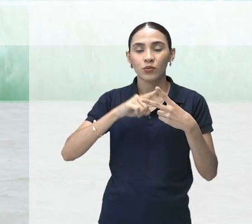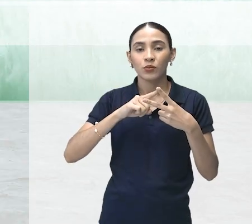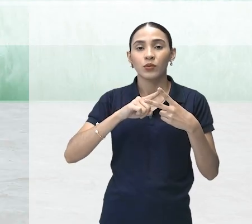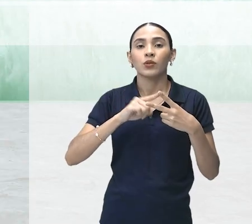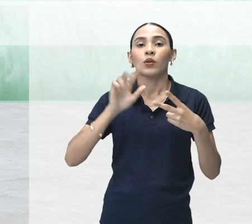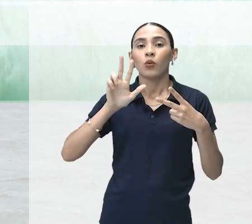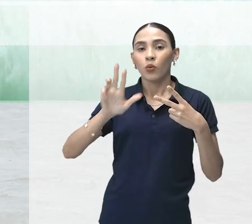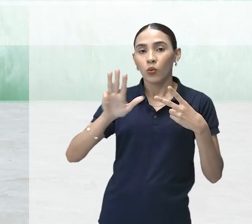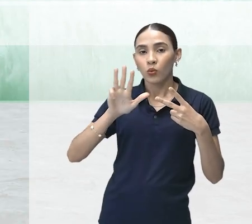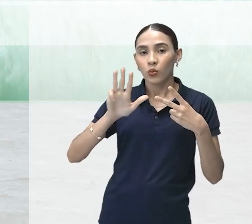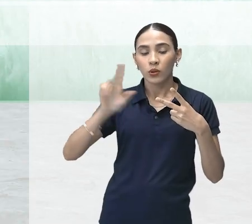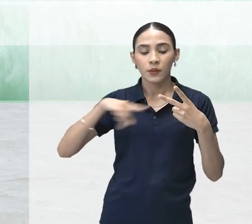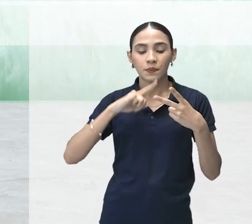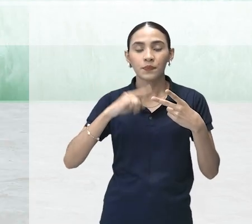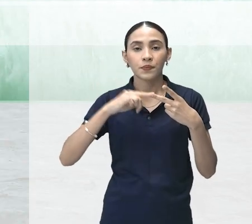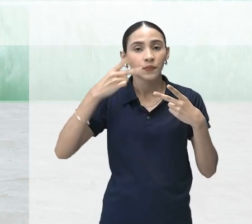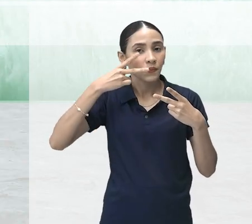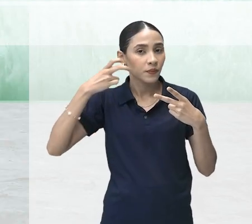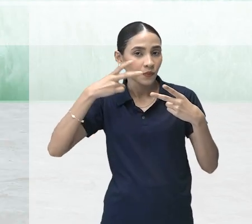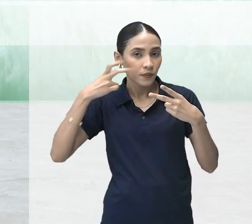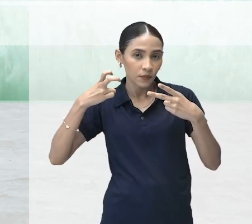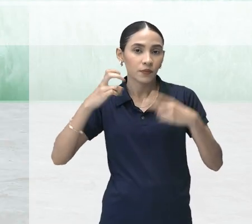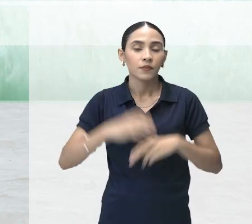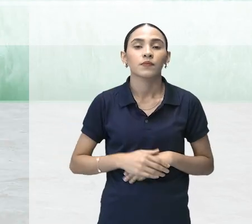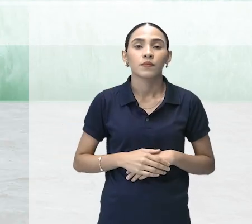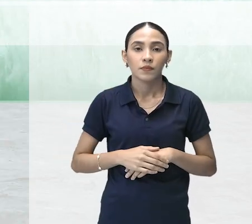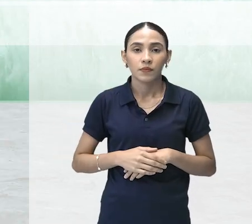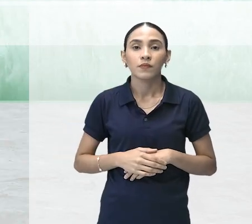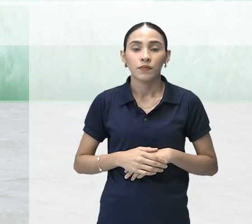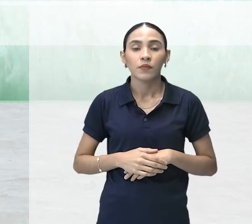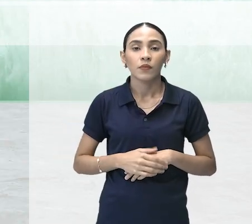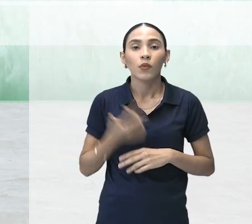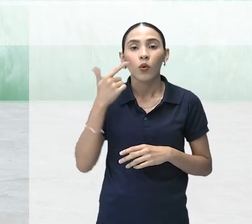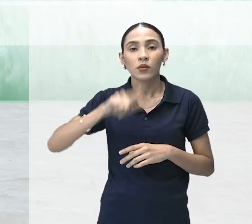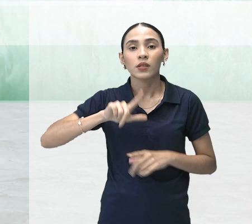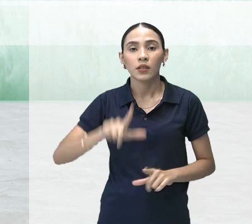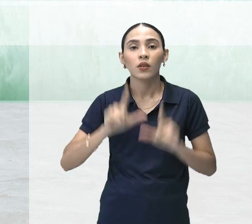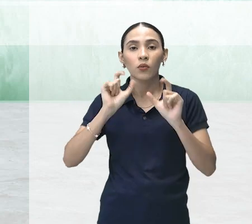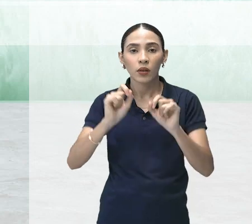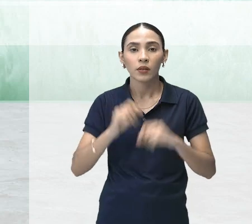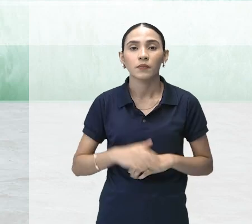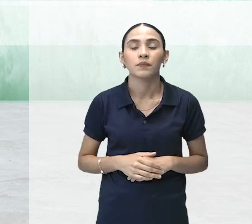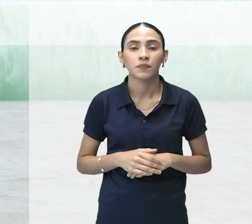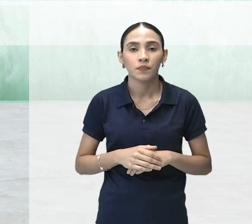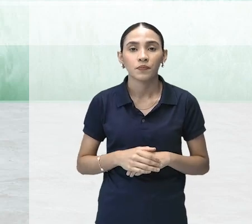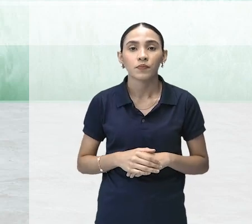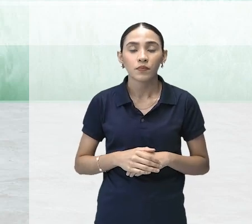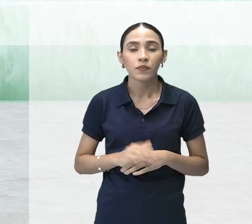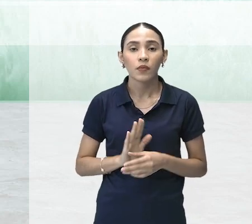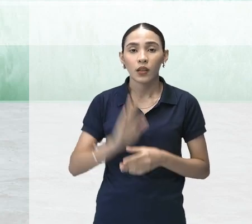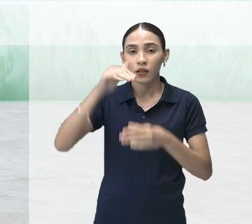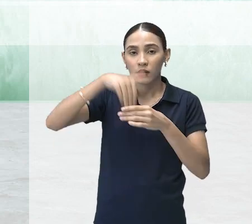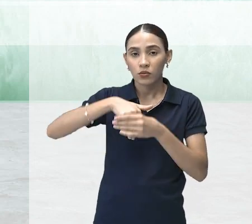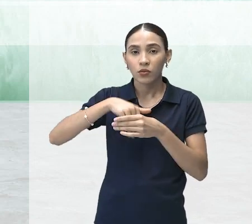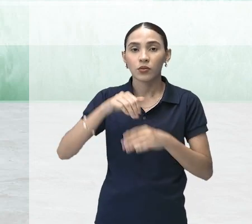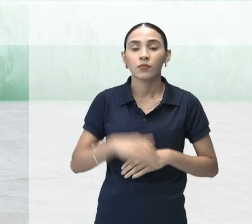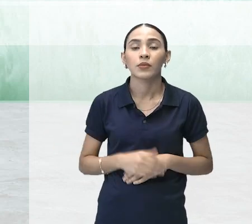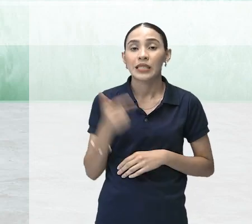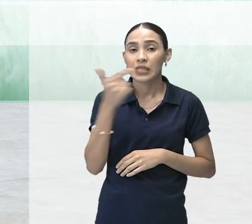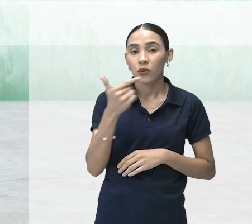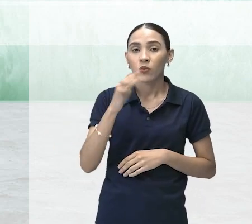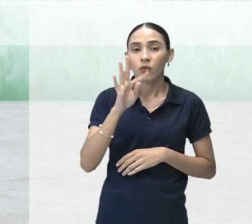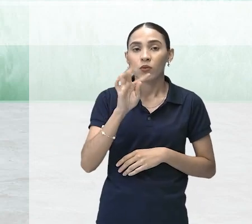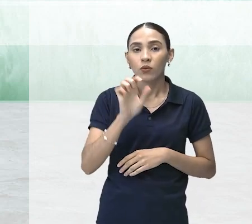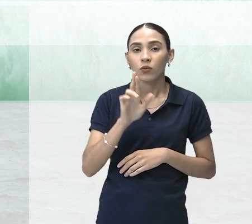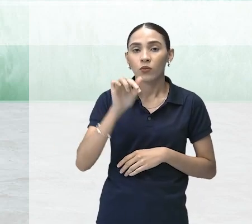Lula da Silva quanto o Fernando Collor de Mello, foram os que despontaram para as eleições em segundo